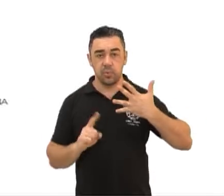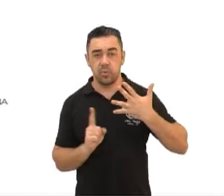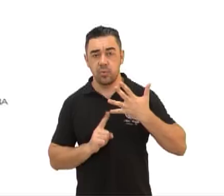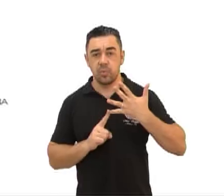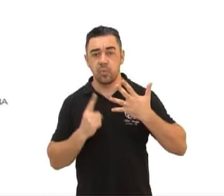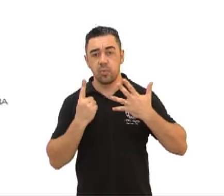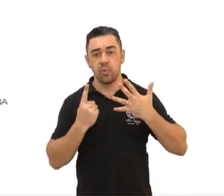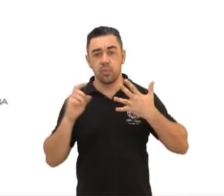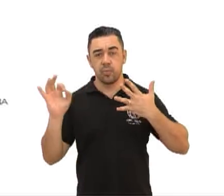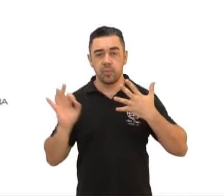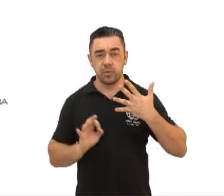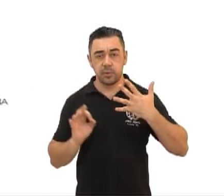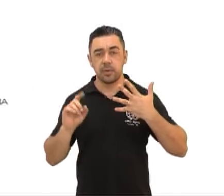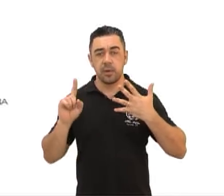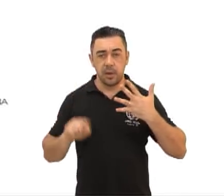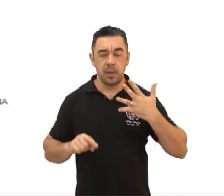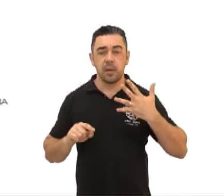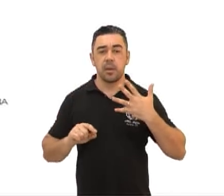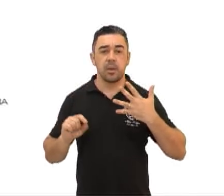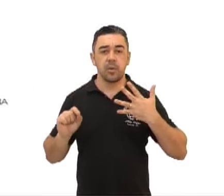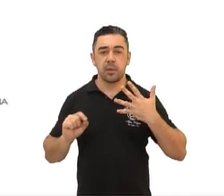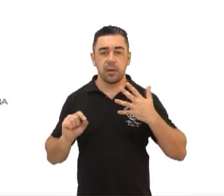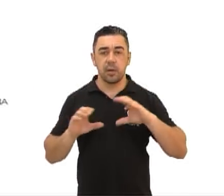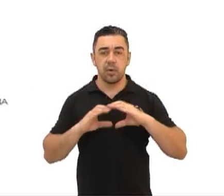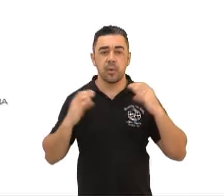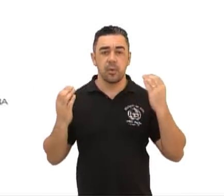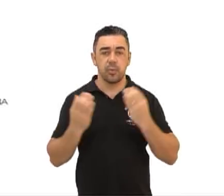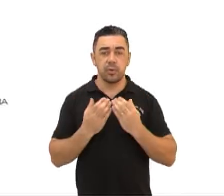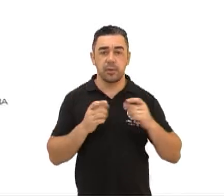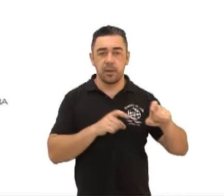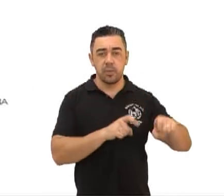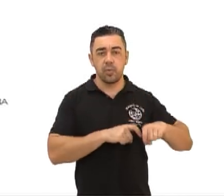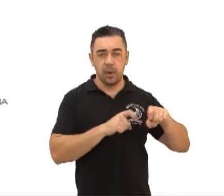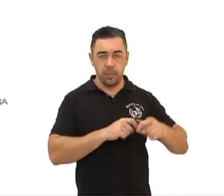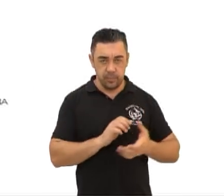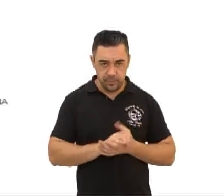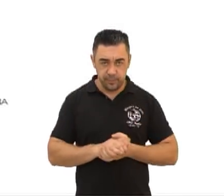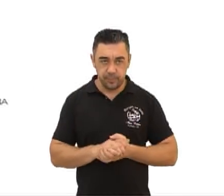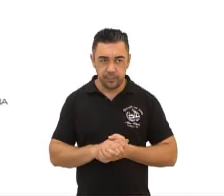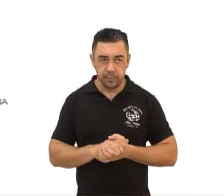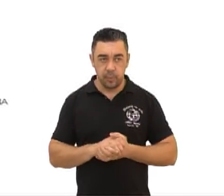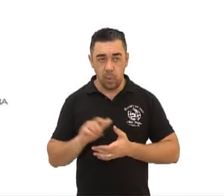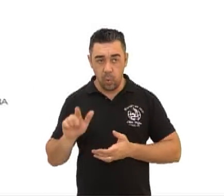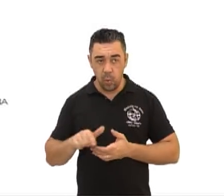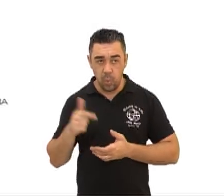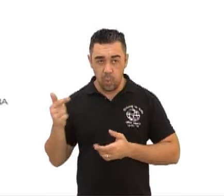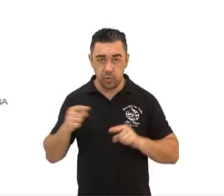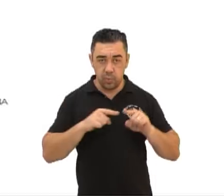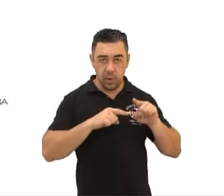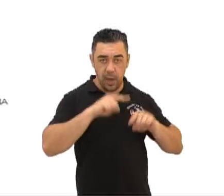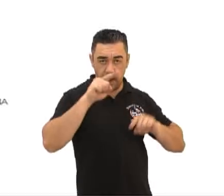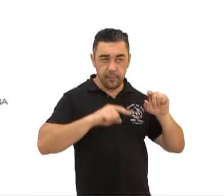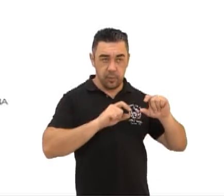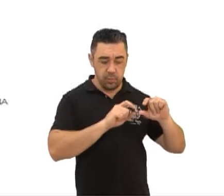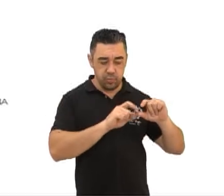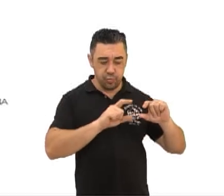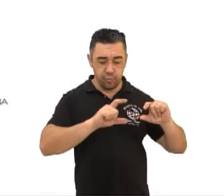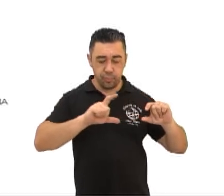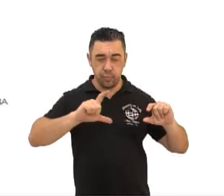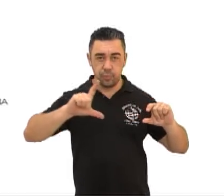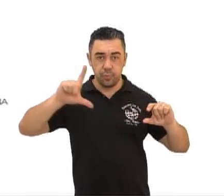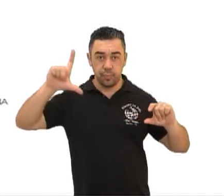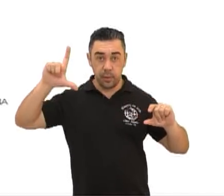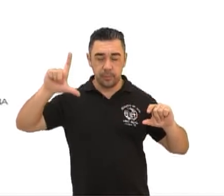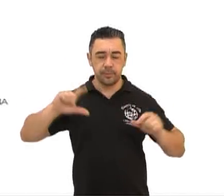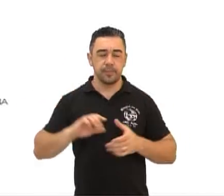apenas 1% é o consumo da comunidade rural. E nós temos um outro gráfico aqui, que ele mostra o